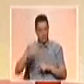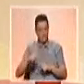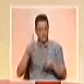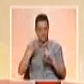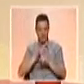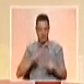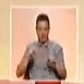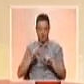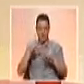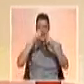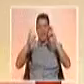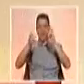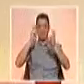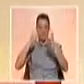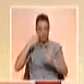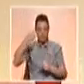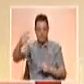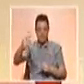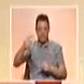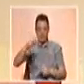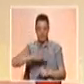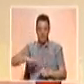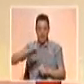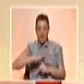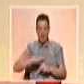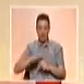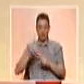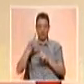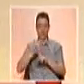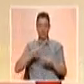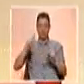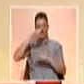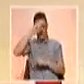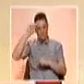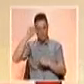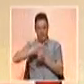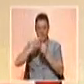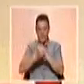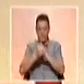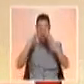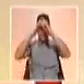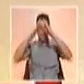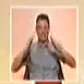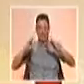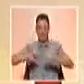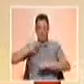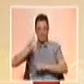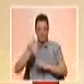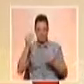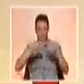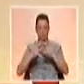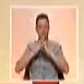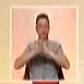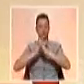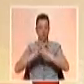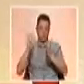isso, e as empresas que são especializadas na área não têm dificuldade em adaptar um telhado, colocando a estrutura